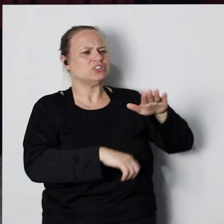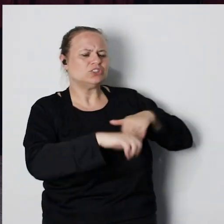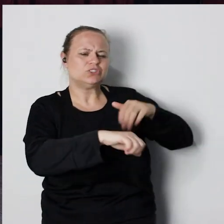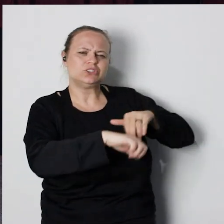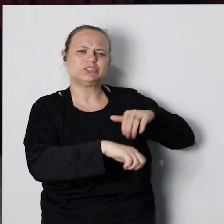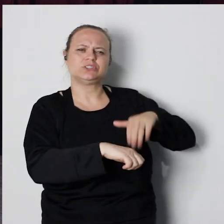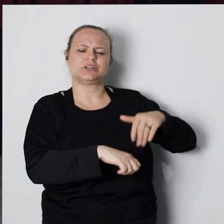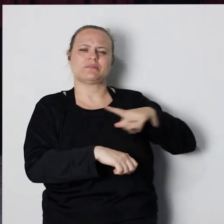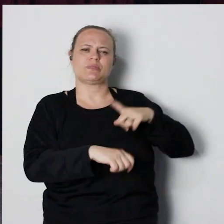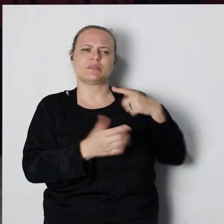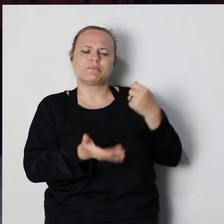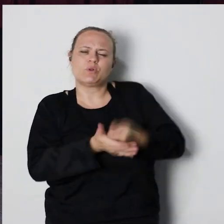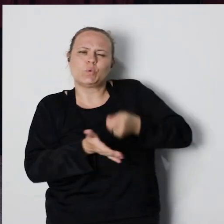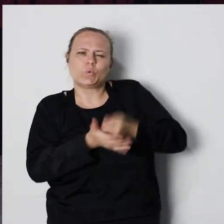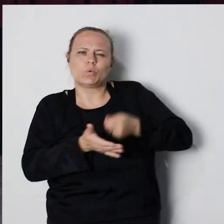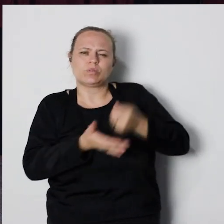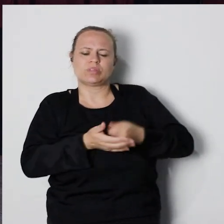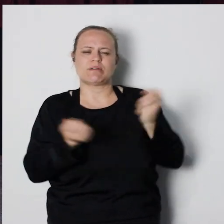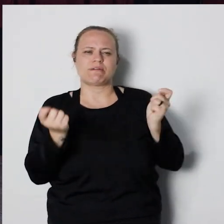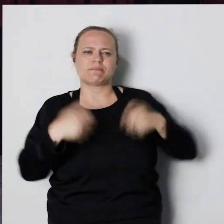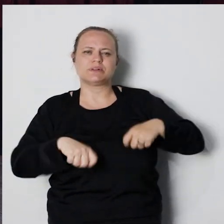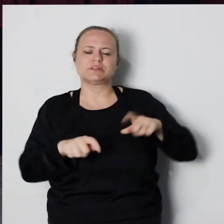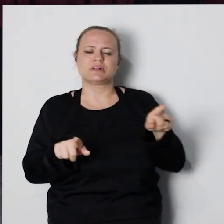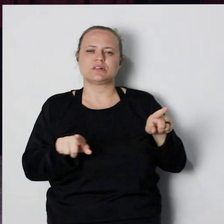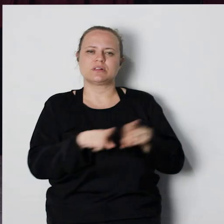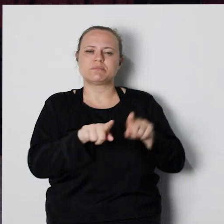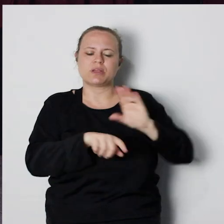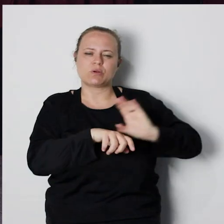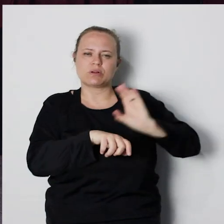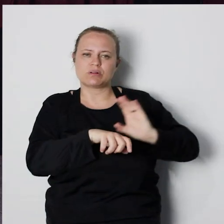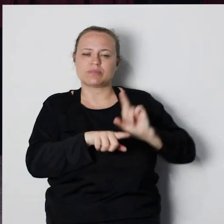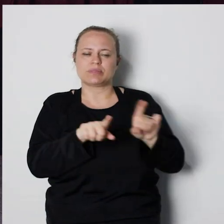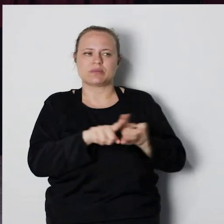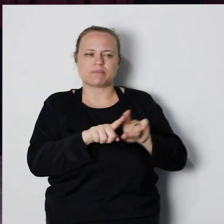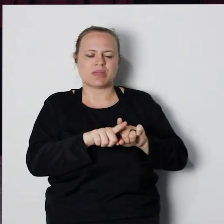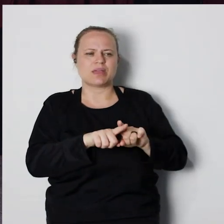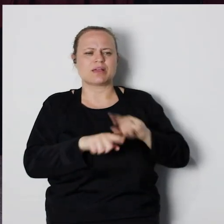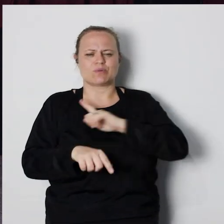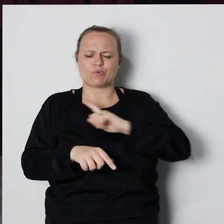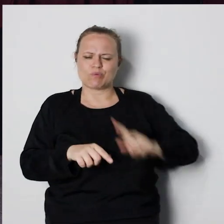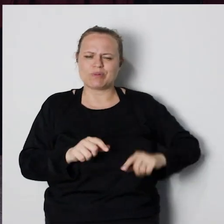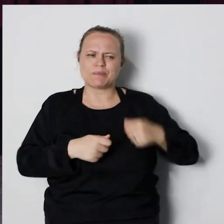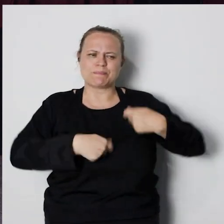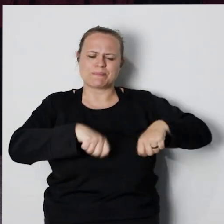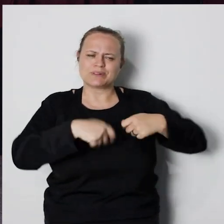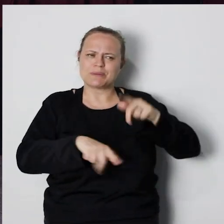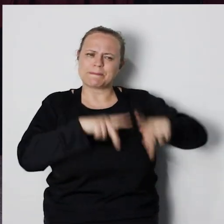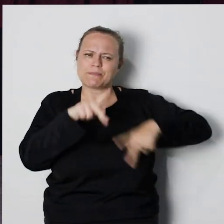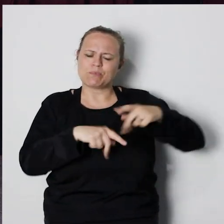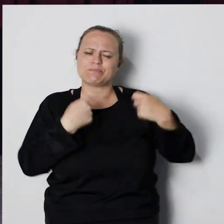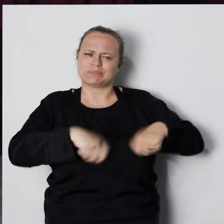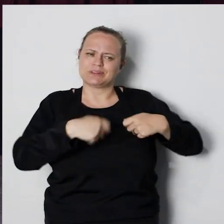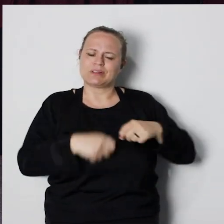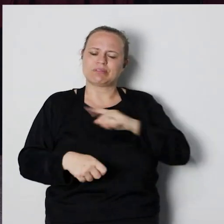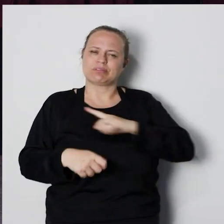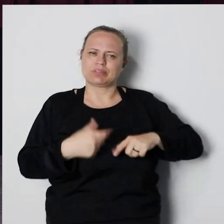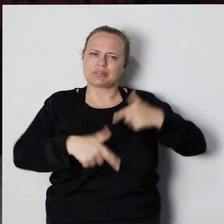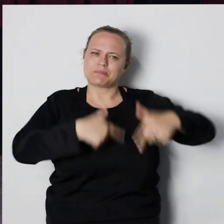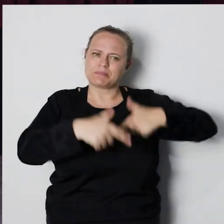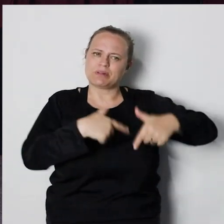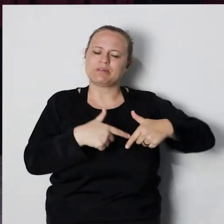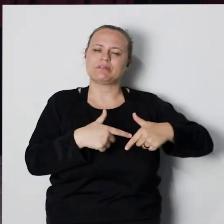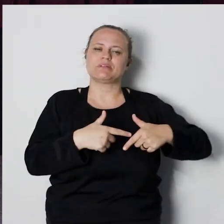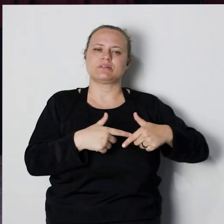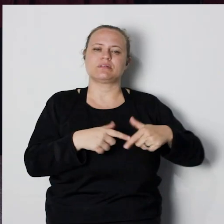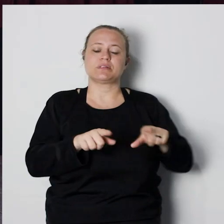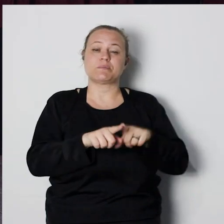eleições, em querer o espaço, exigir comprometimento, lutar por capacitação, por condições